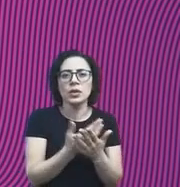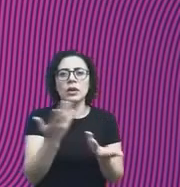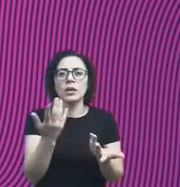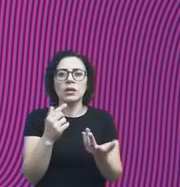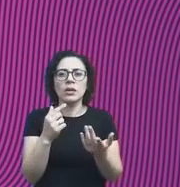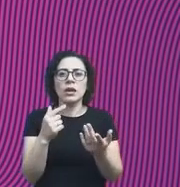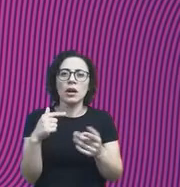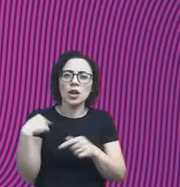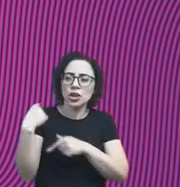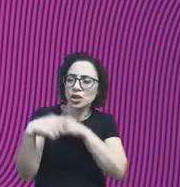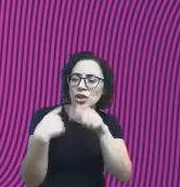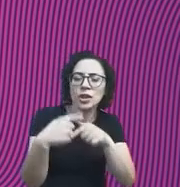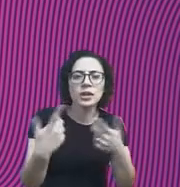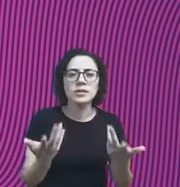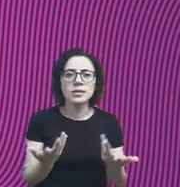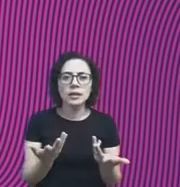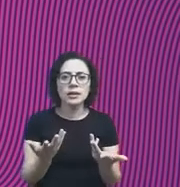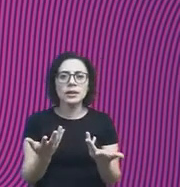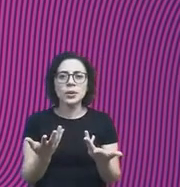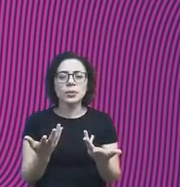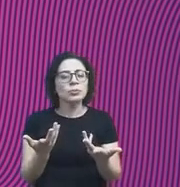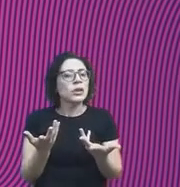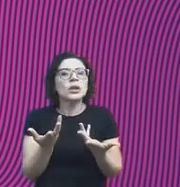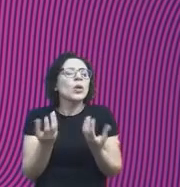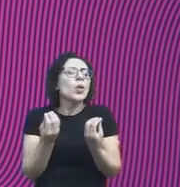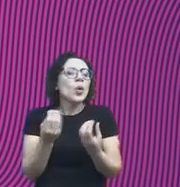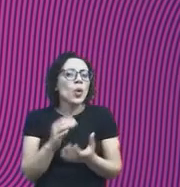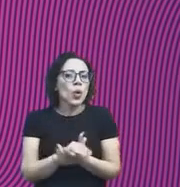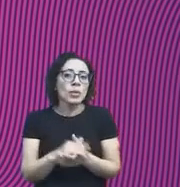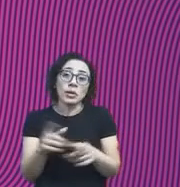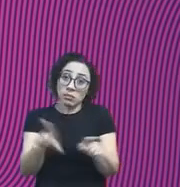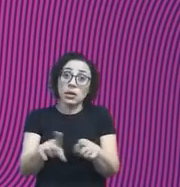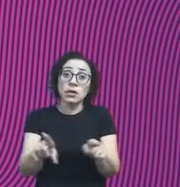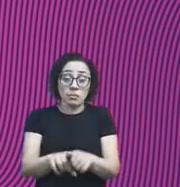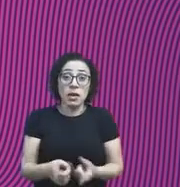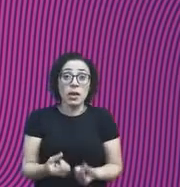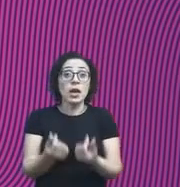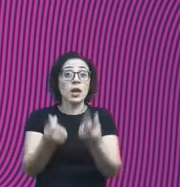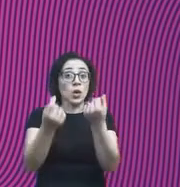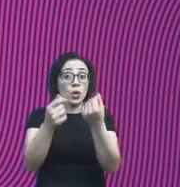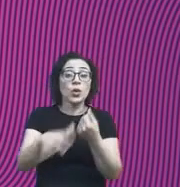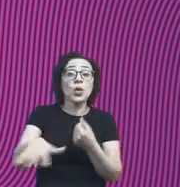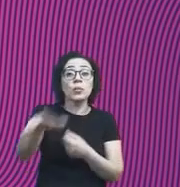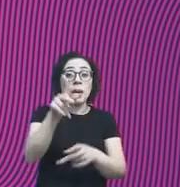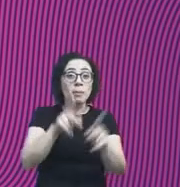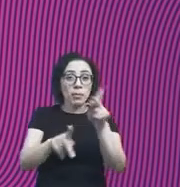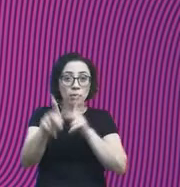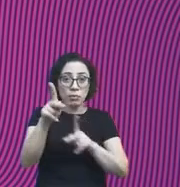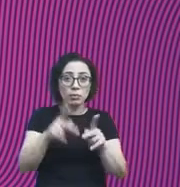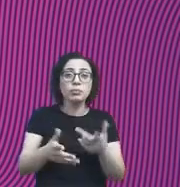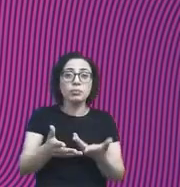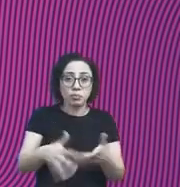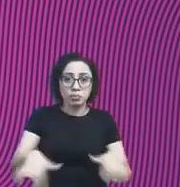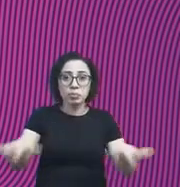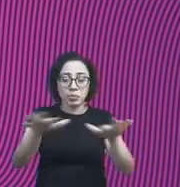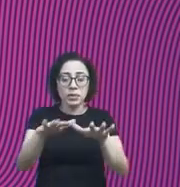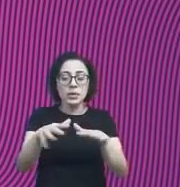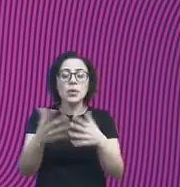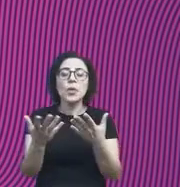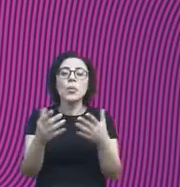e também a Patrícia fala econômica da nossa população, considerando a população com essa heterogeneidade que a gente